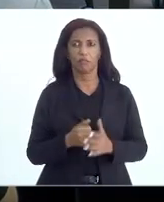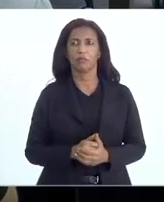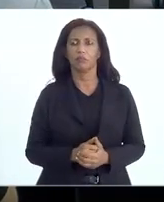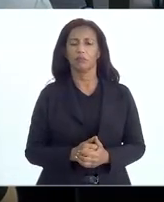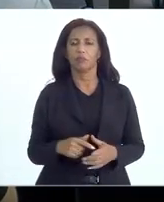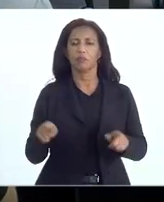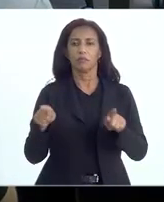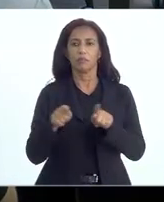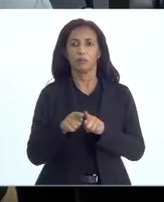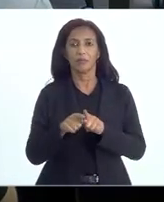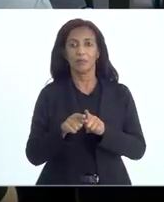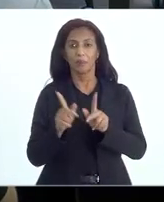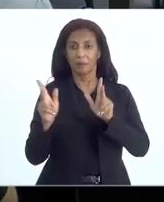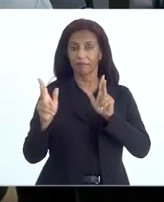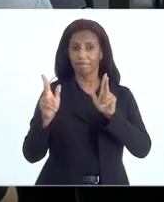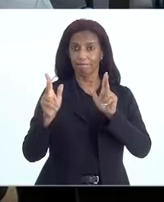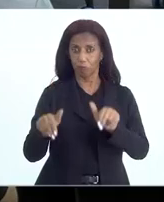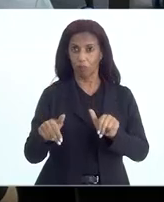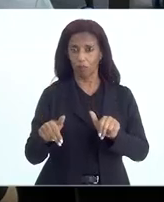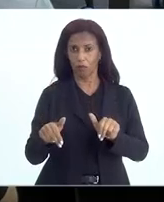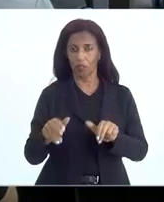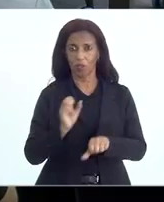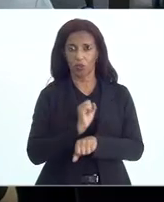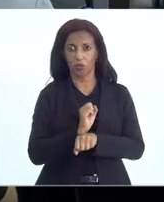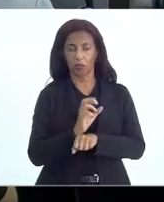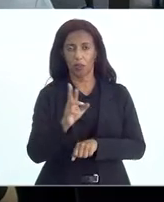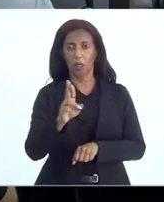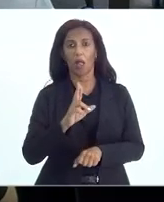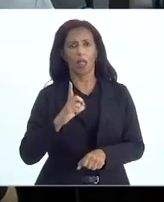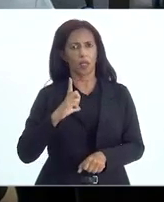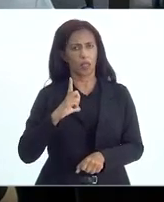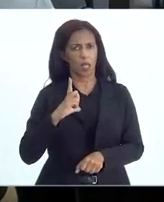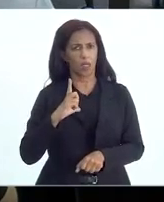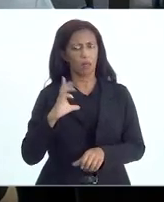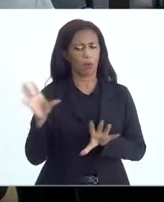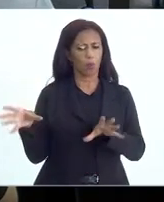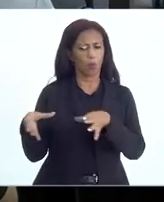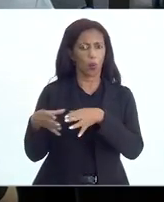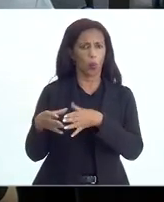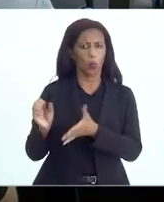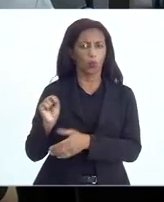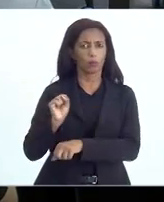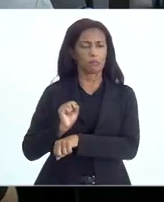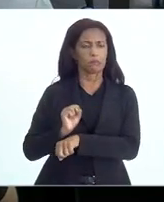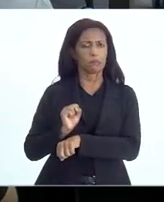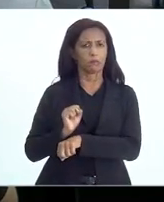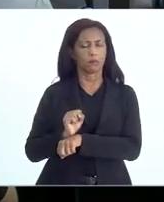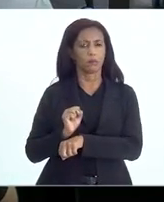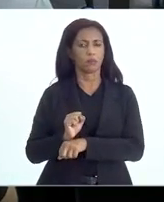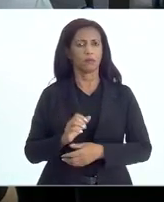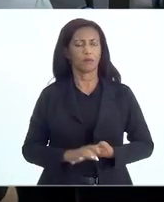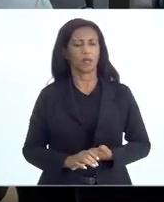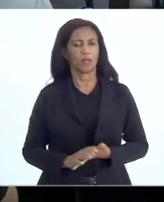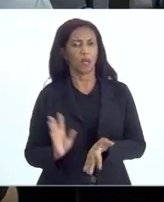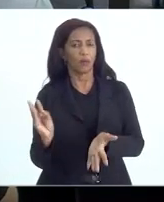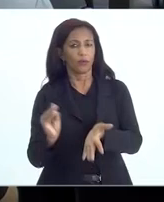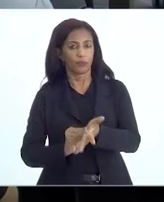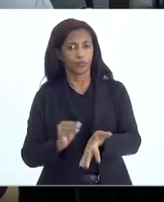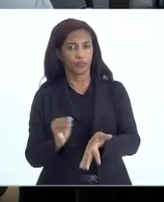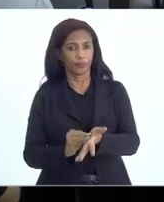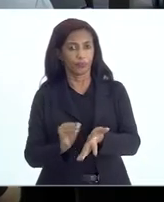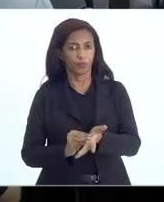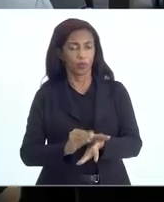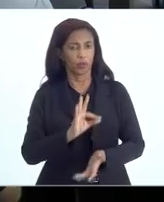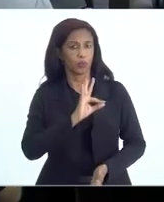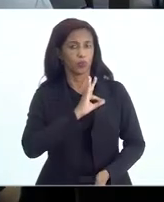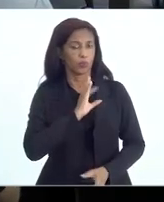também estão no caso parecido existe uma demanda assim como Corpo de Bombeiros a um quadro de absolutamente defasado